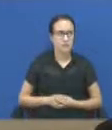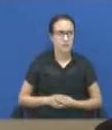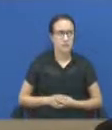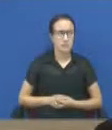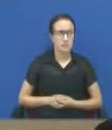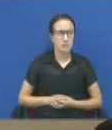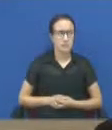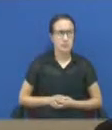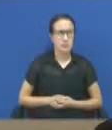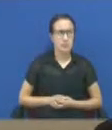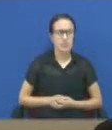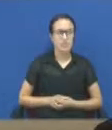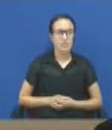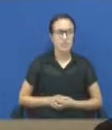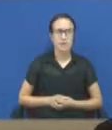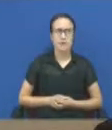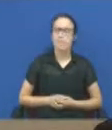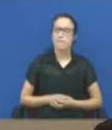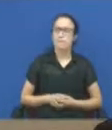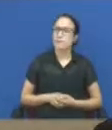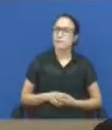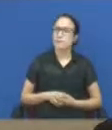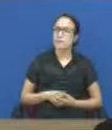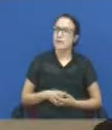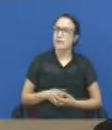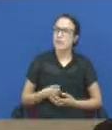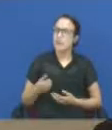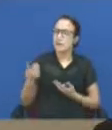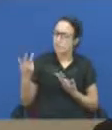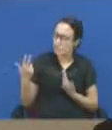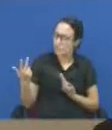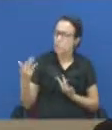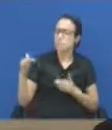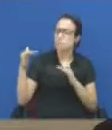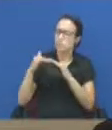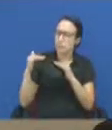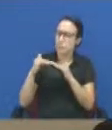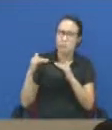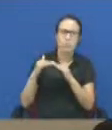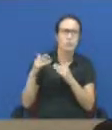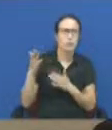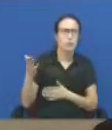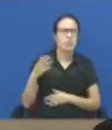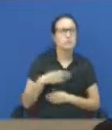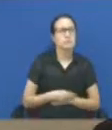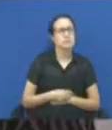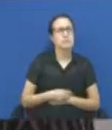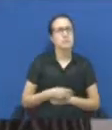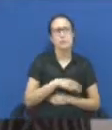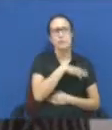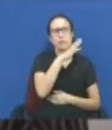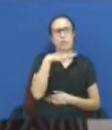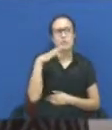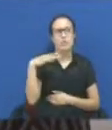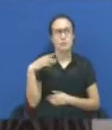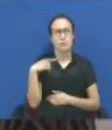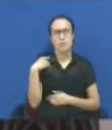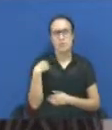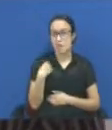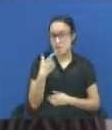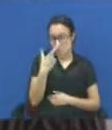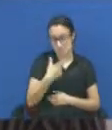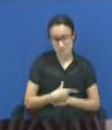as minhas também. Na quarta-feira, não somente eu, mas acredito que o Brasil todo